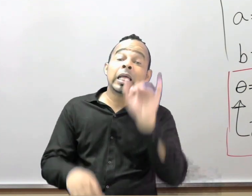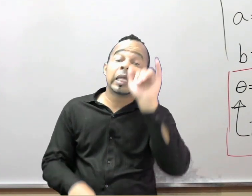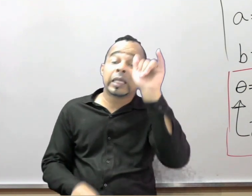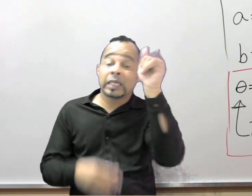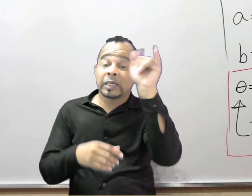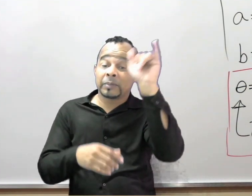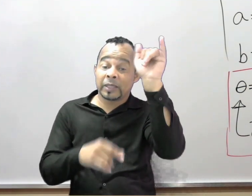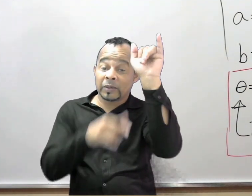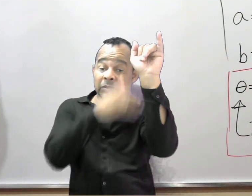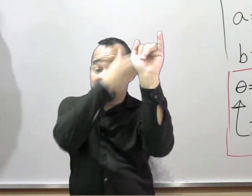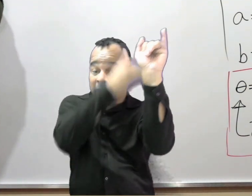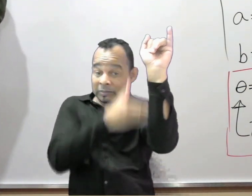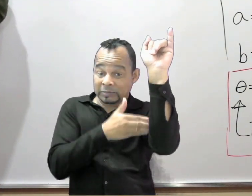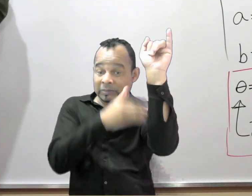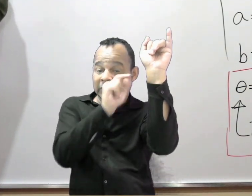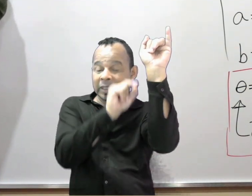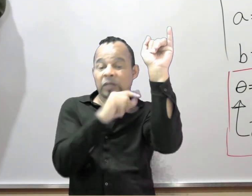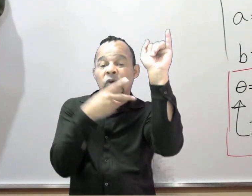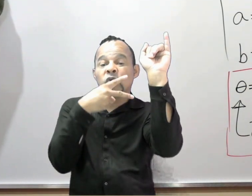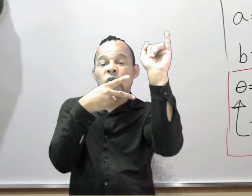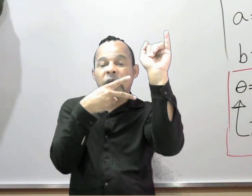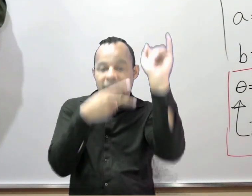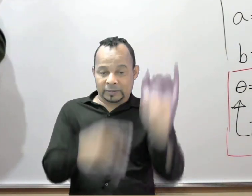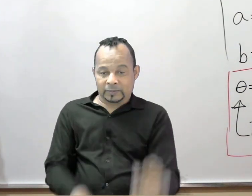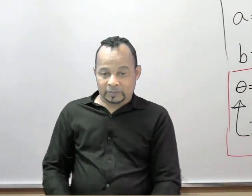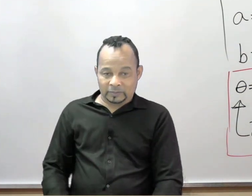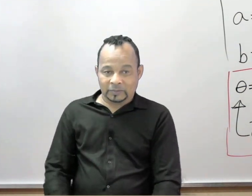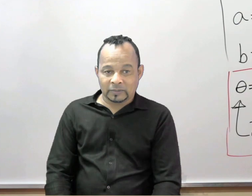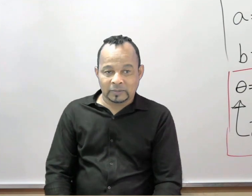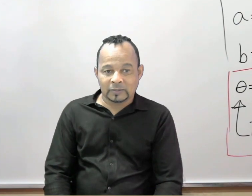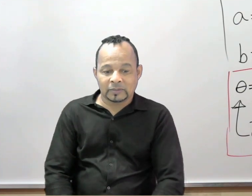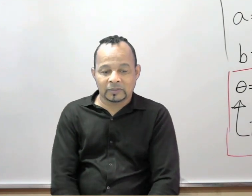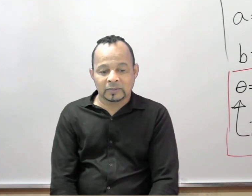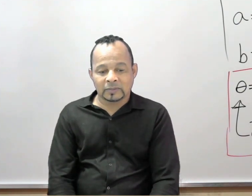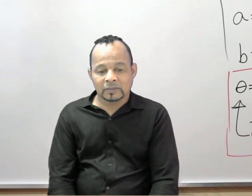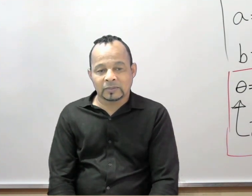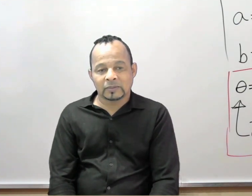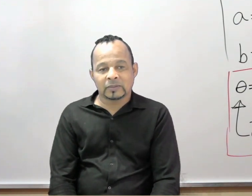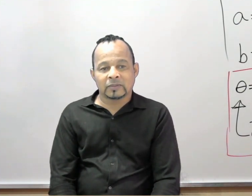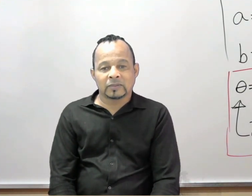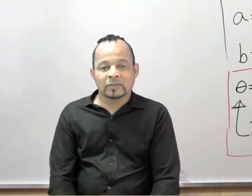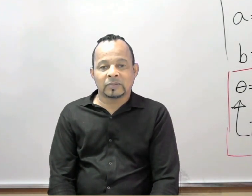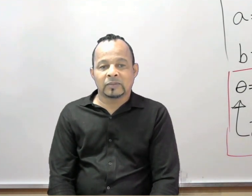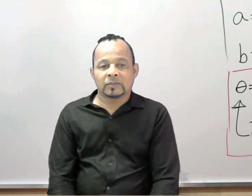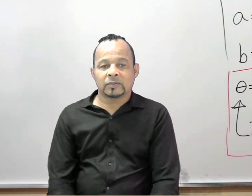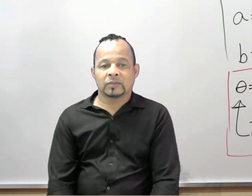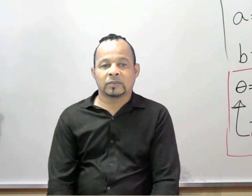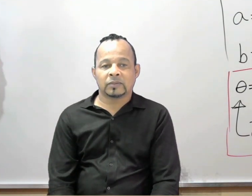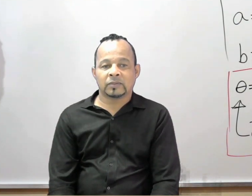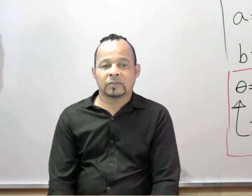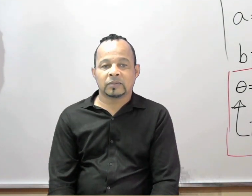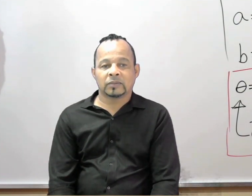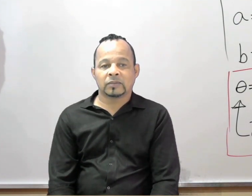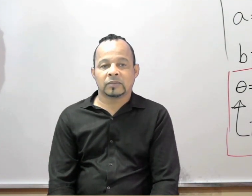Dois para y. Legal? Tá aqui. 2 está aqui. Vou fazer aqui 2.